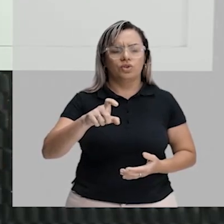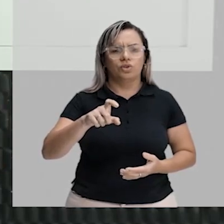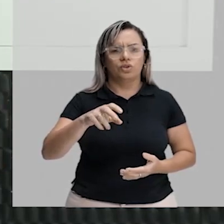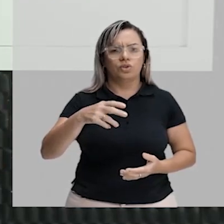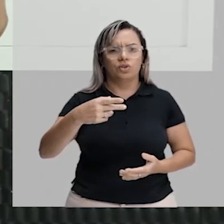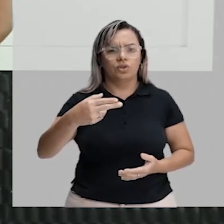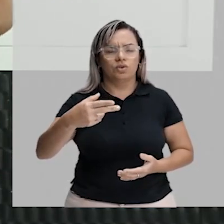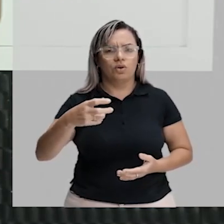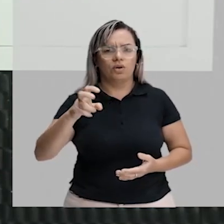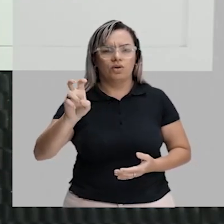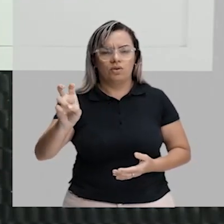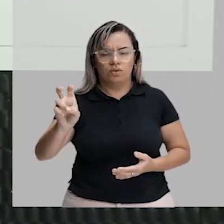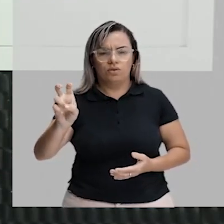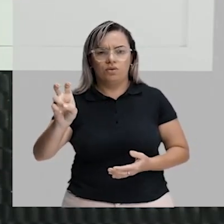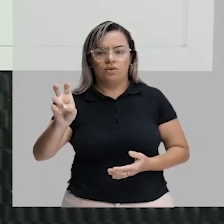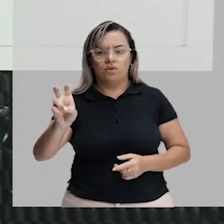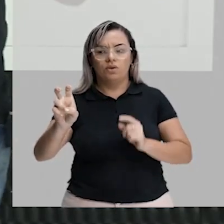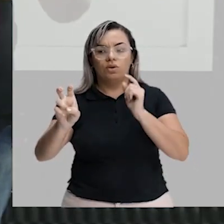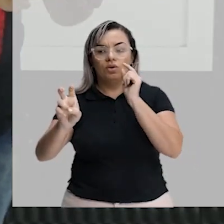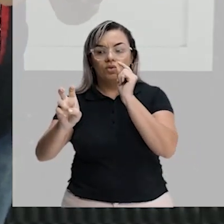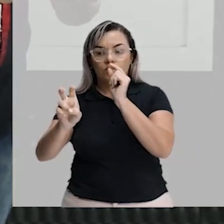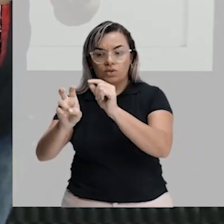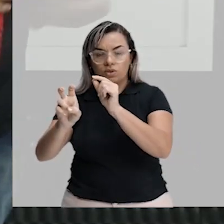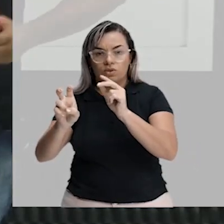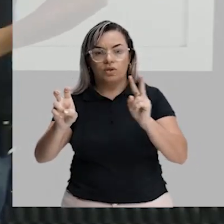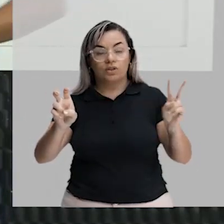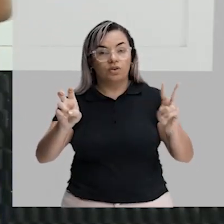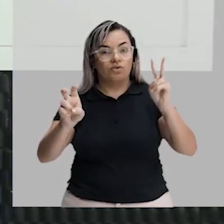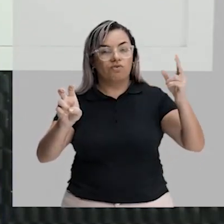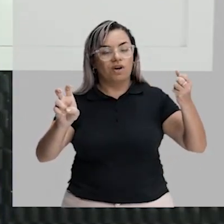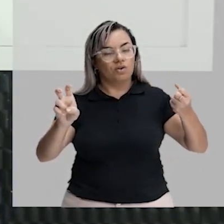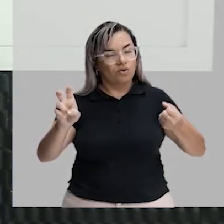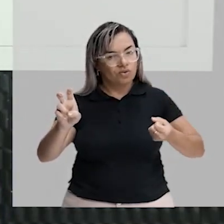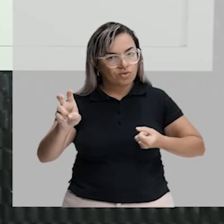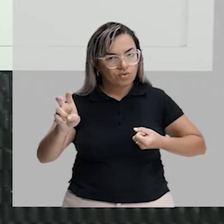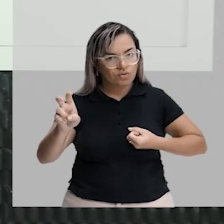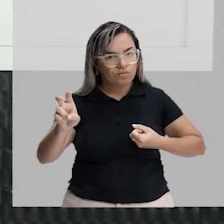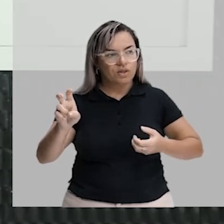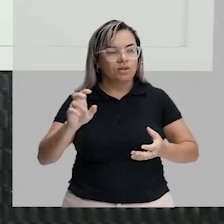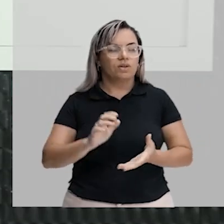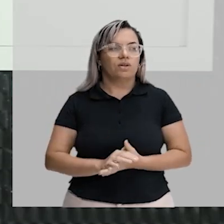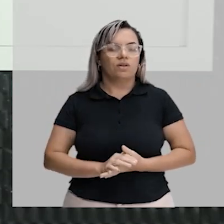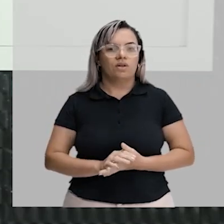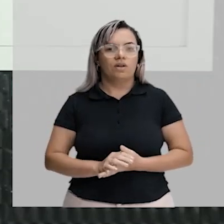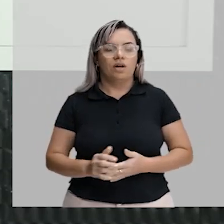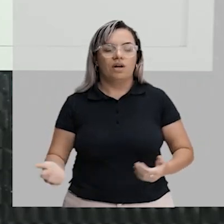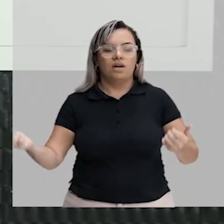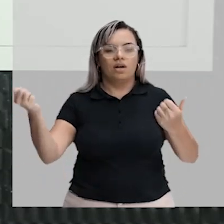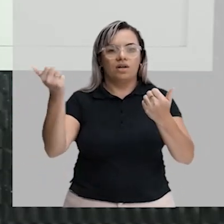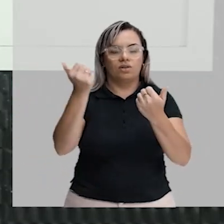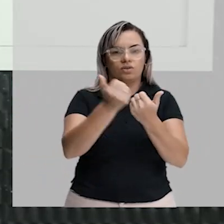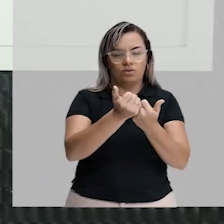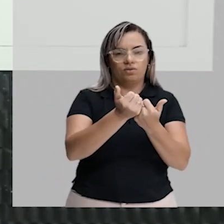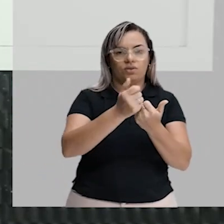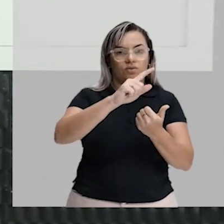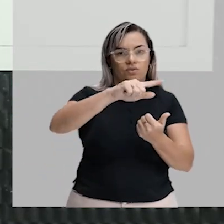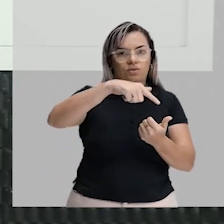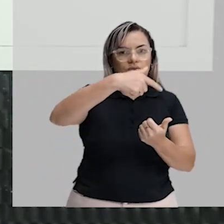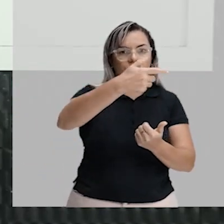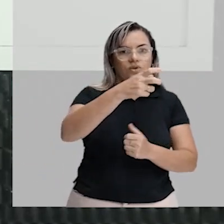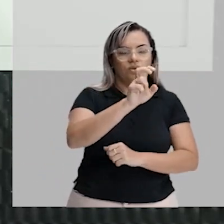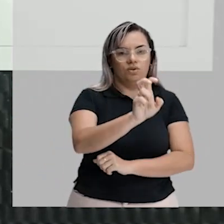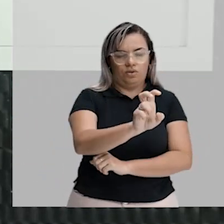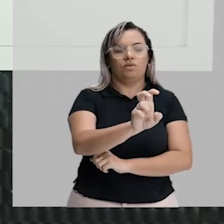x igual a 5, o 5 vai ter um outro valor numérico. Aí eu pegaria a expressão e substituiria aí o x pelo